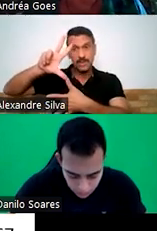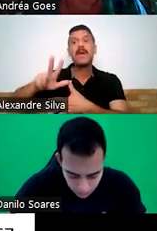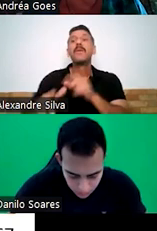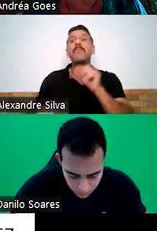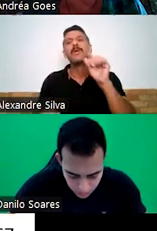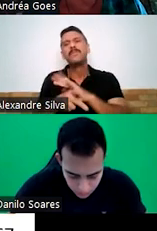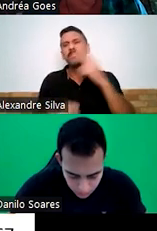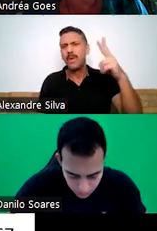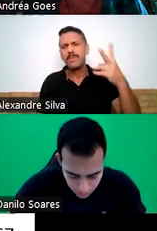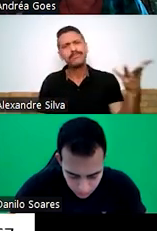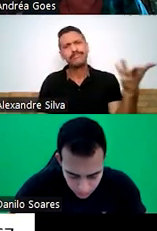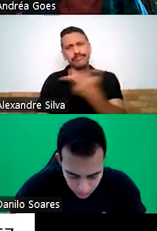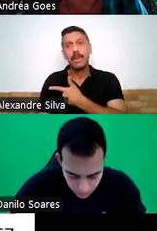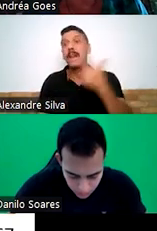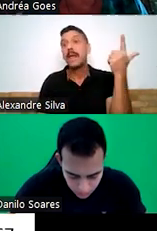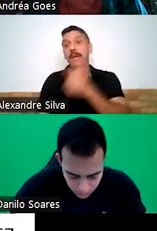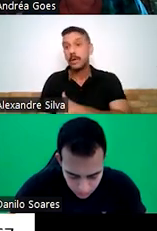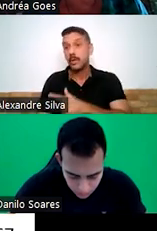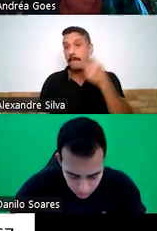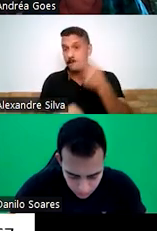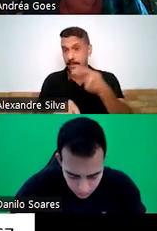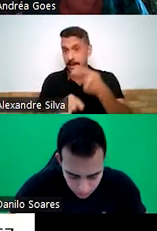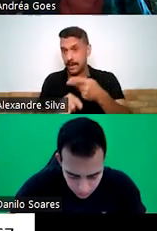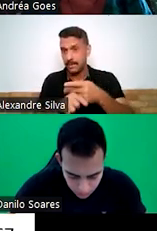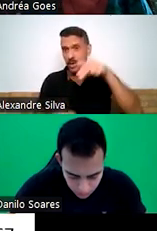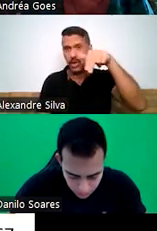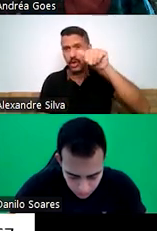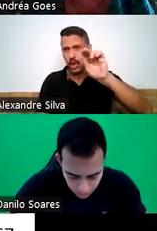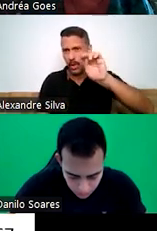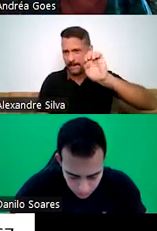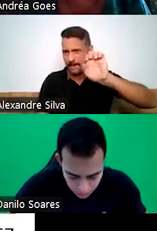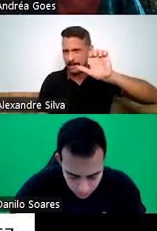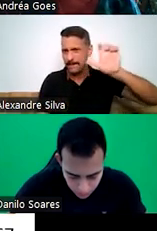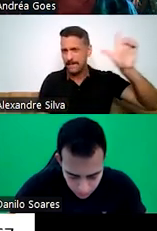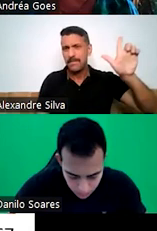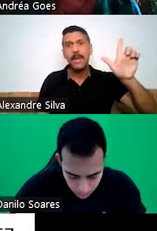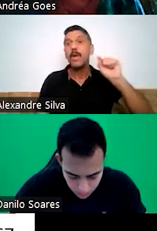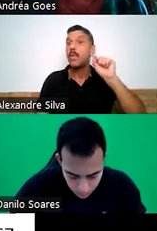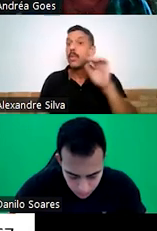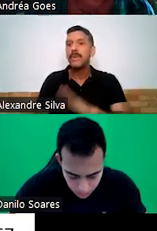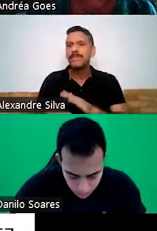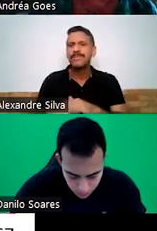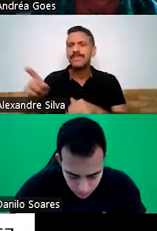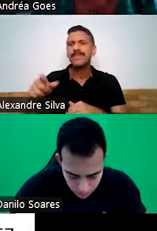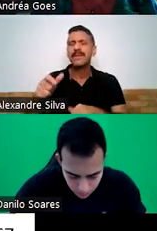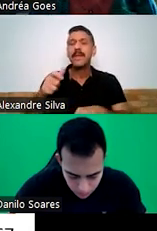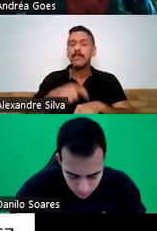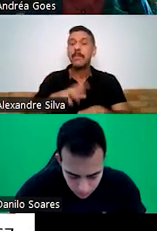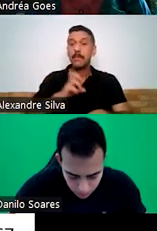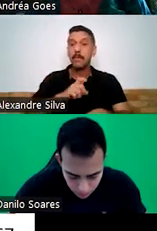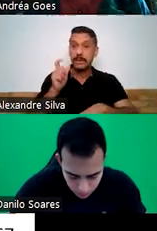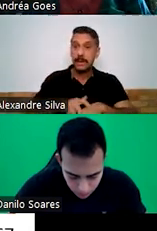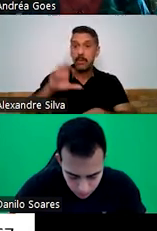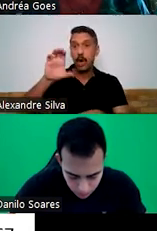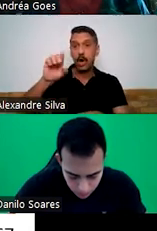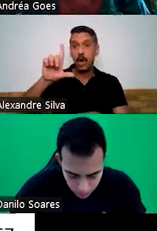Marques, né, o ganhador do Prêmio Nobel, Cem Anos de Solidão, Amor nos Tempos do Cólera, uma obra mais maravilhosa que a outra, e aí é